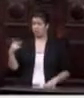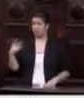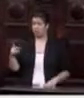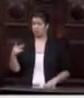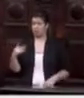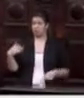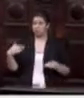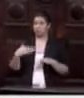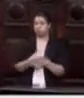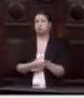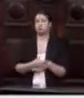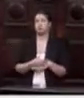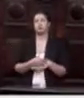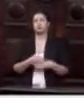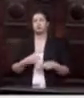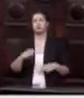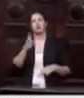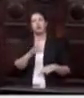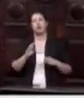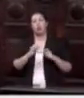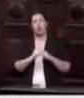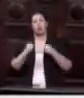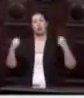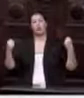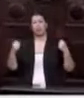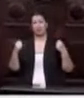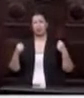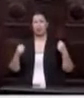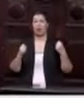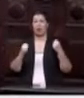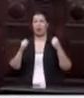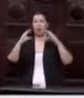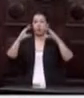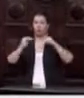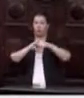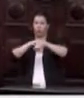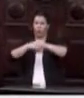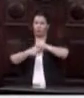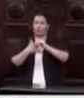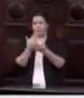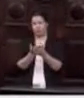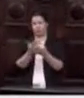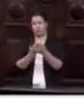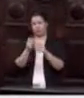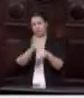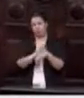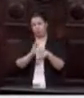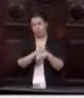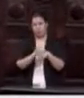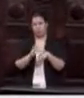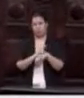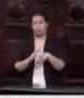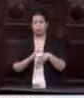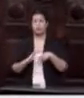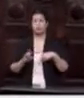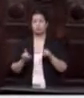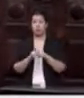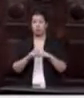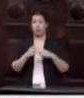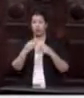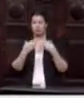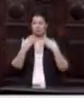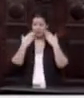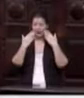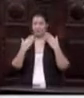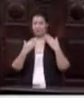na universidade, que foi ampliar o número de cursos noturnos. A primeira, por exemplo, a instituir a política de